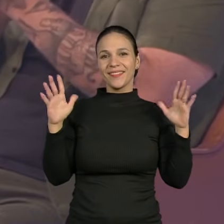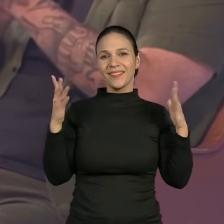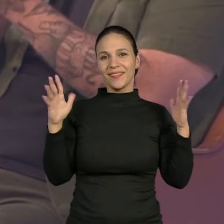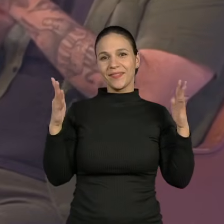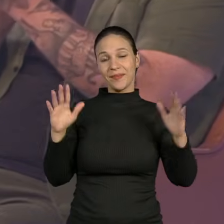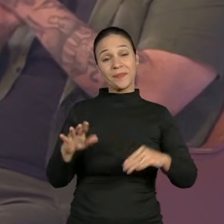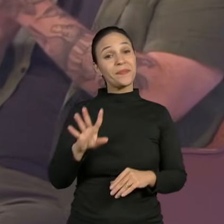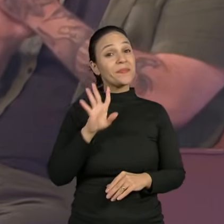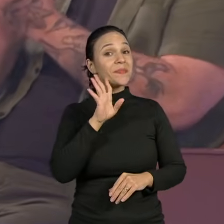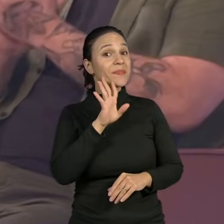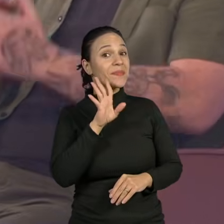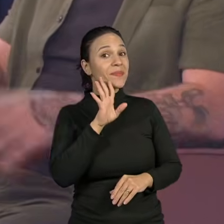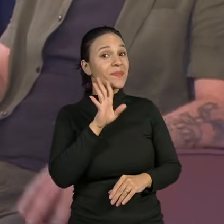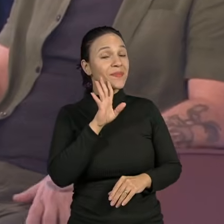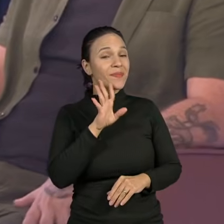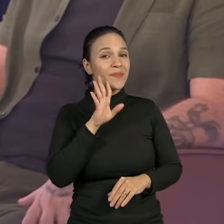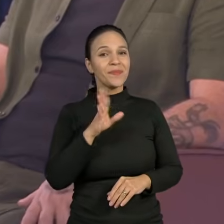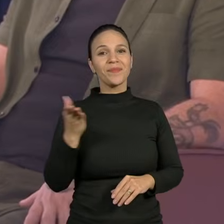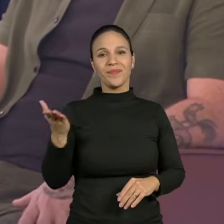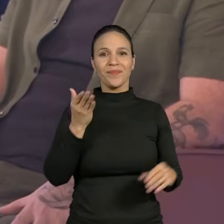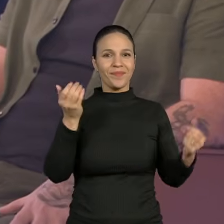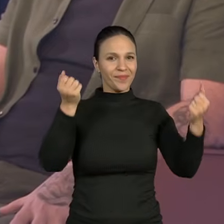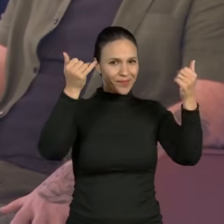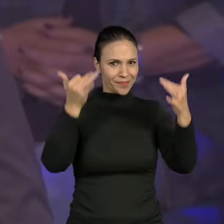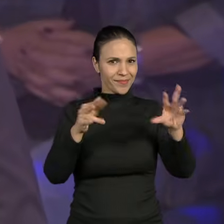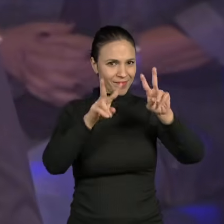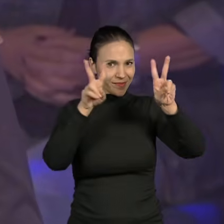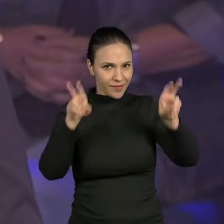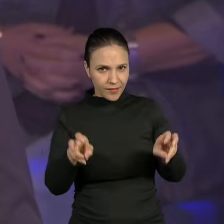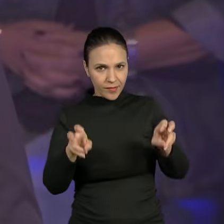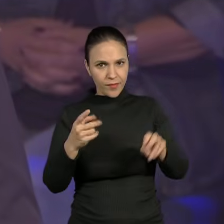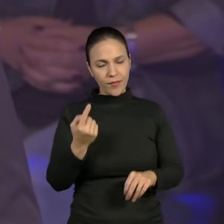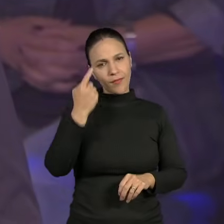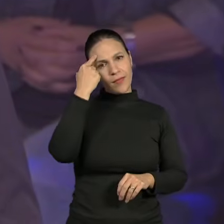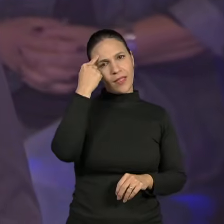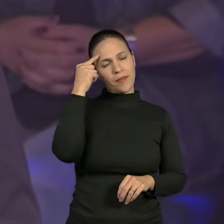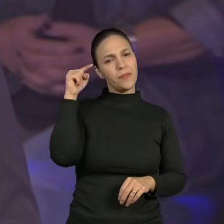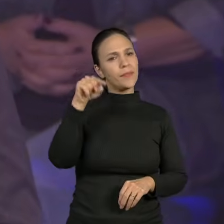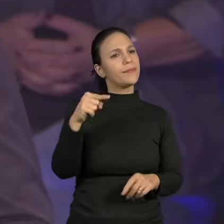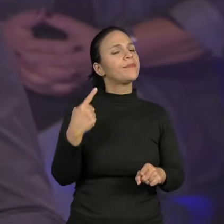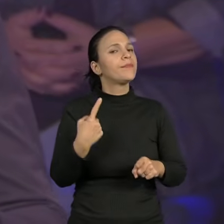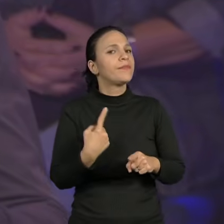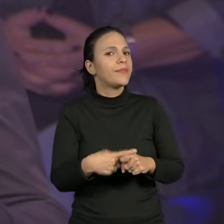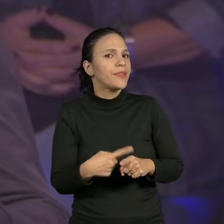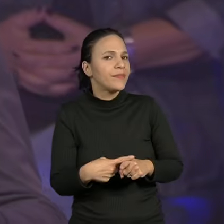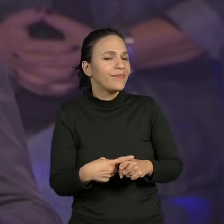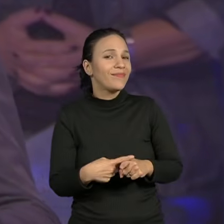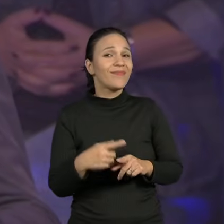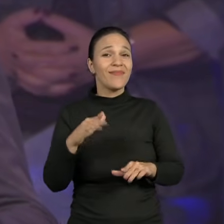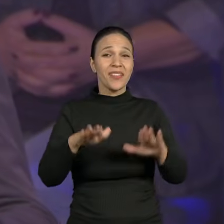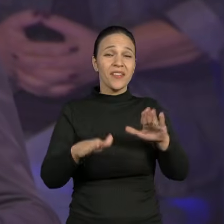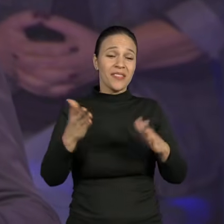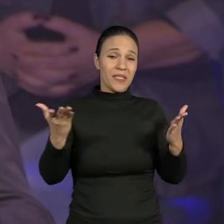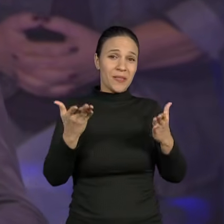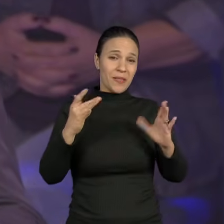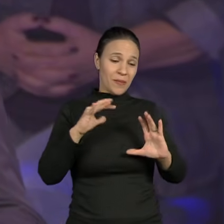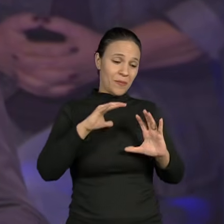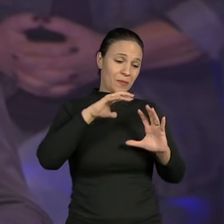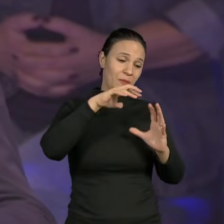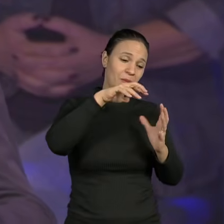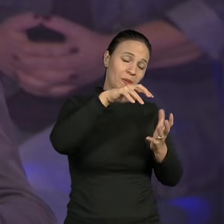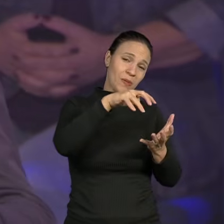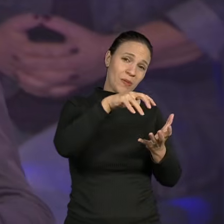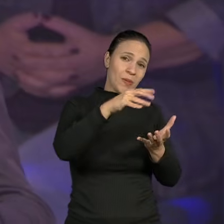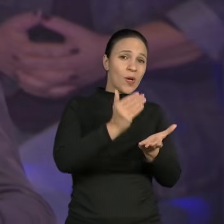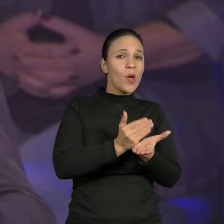é legal a gente falar sobre isso e pensar nisso, né? Porque talvez o mundo agora comece a